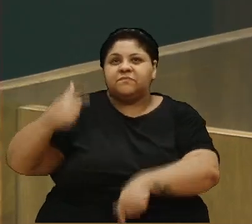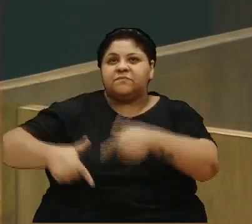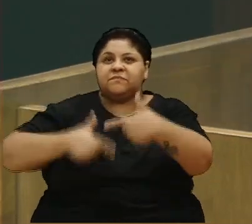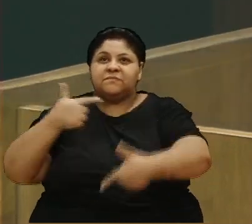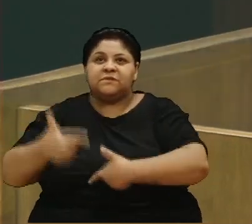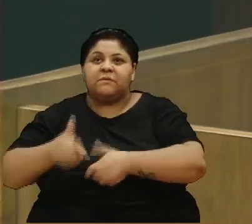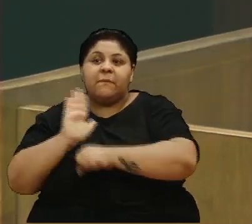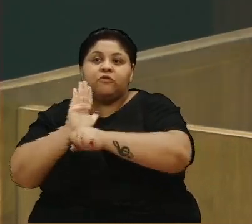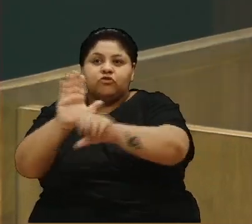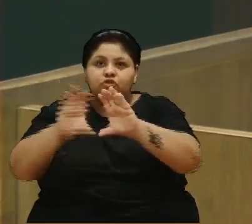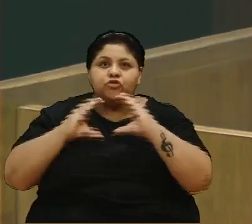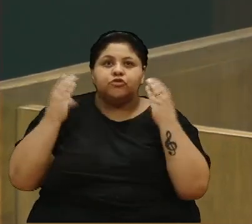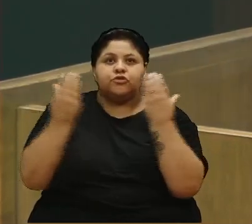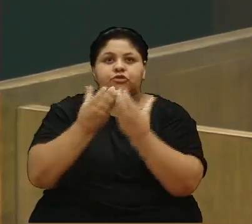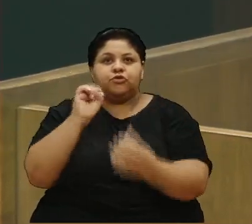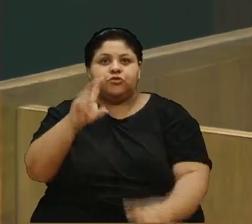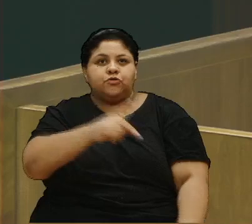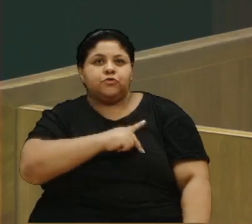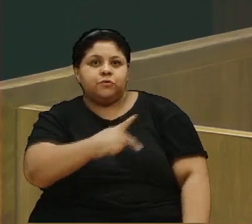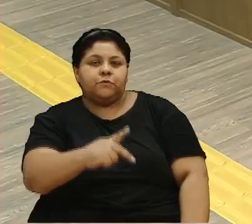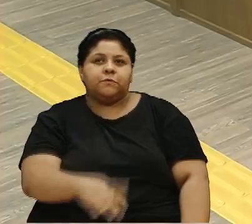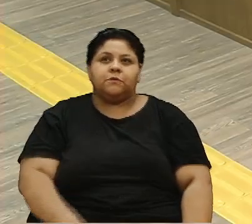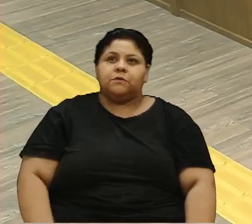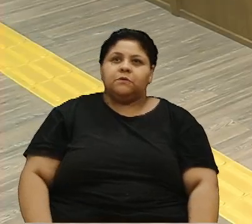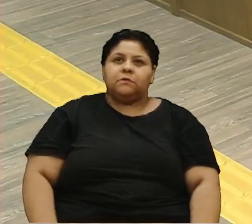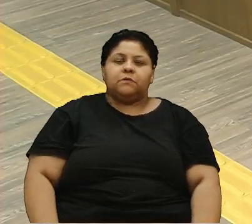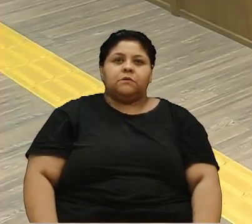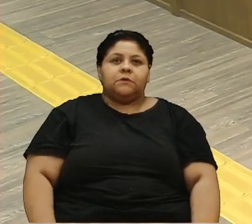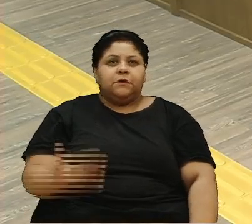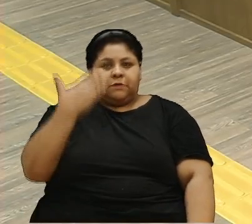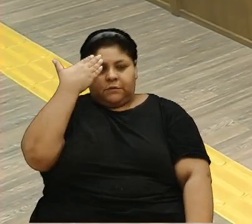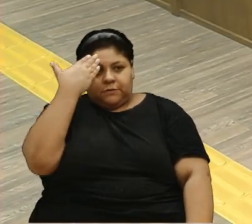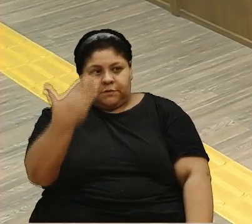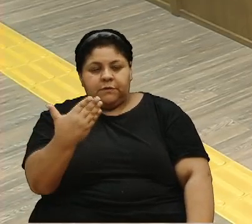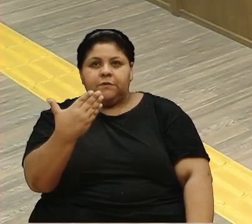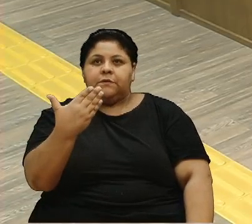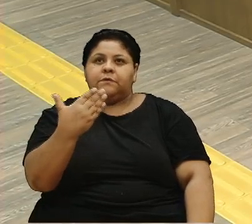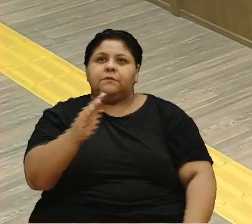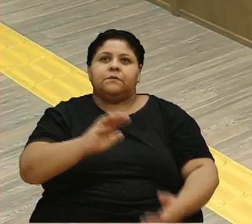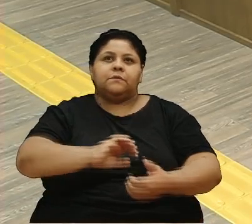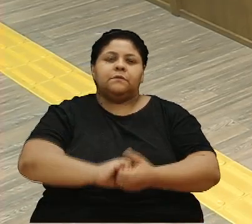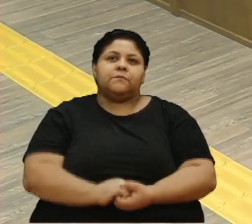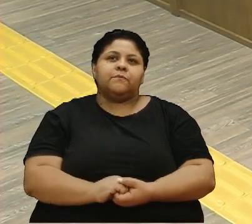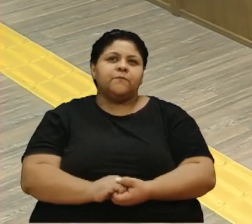para a comunidade. Era isso, presidente. Obrigado, vereador Petrini, por problema.